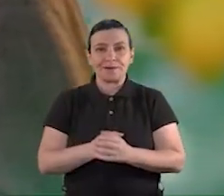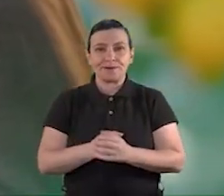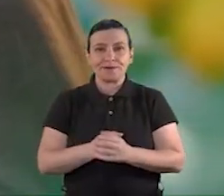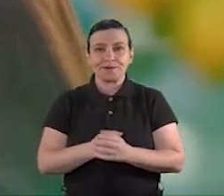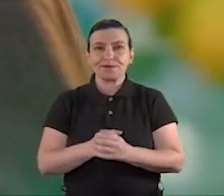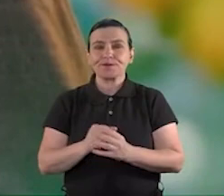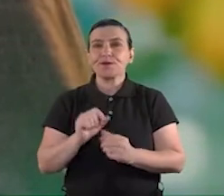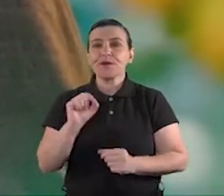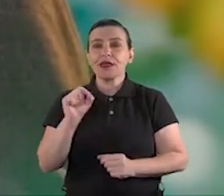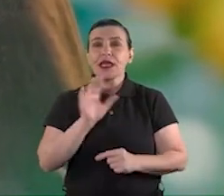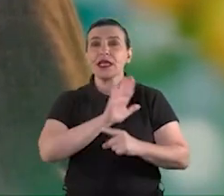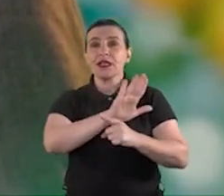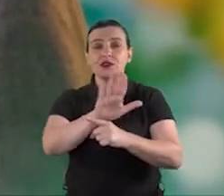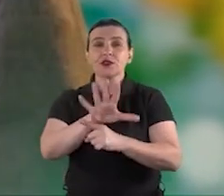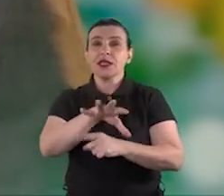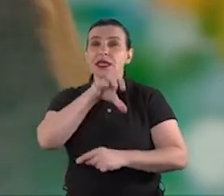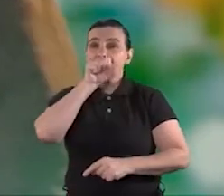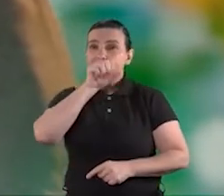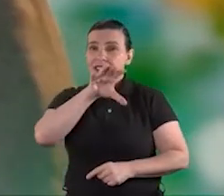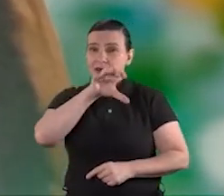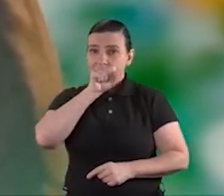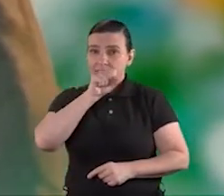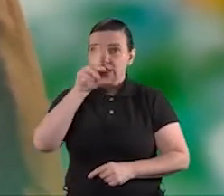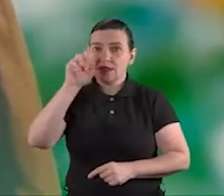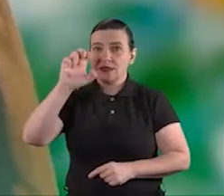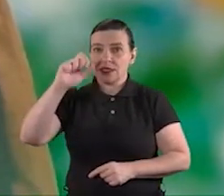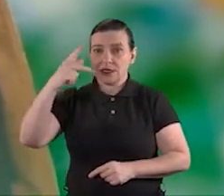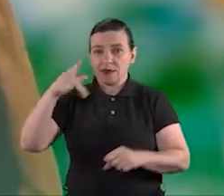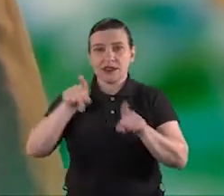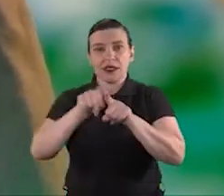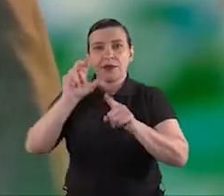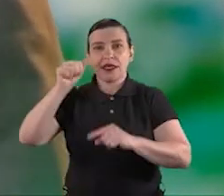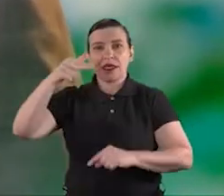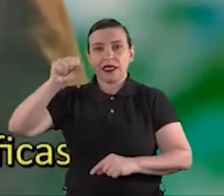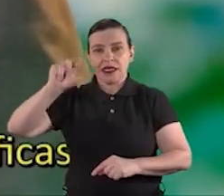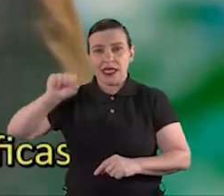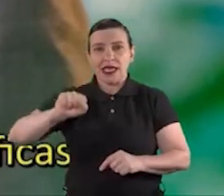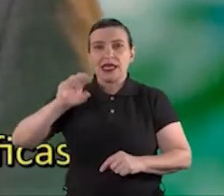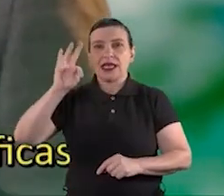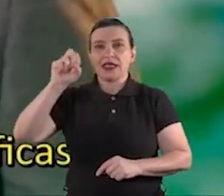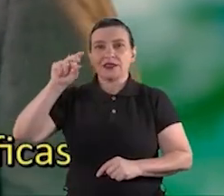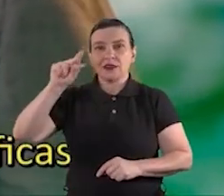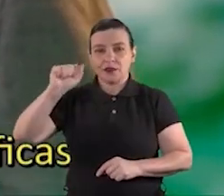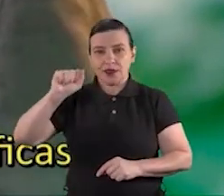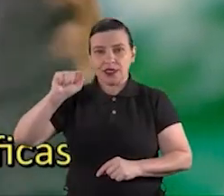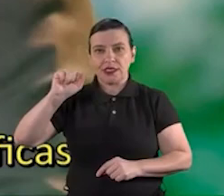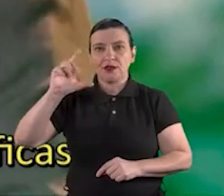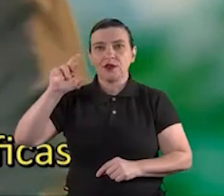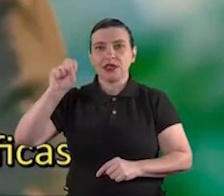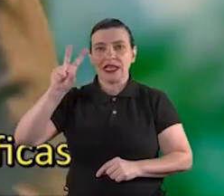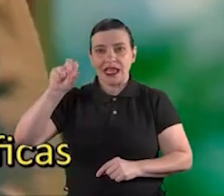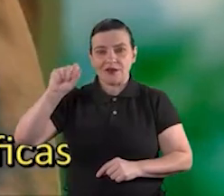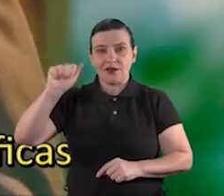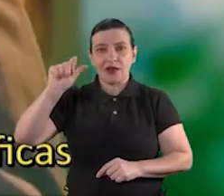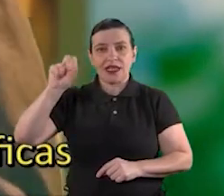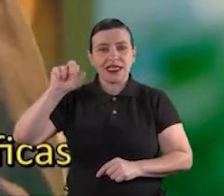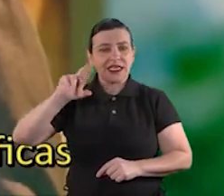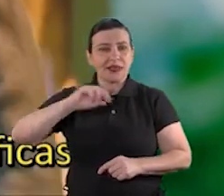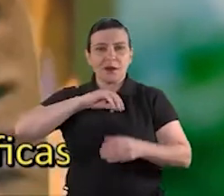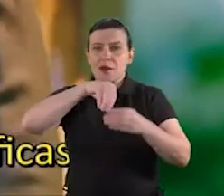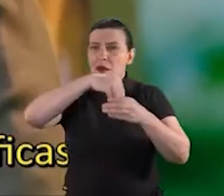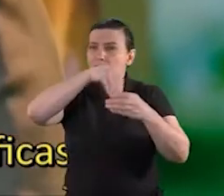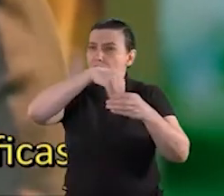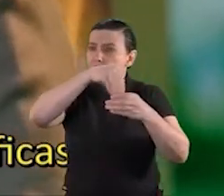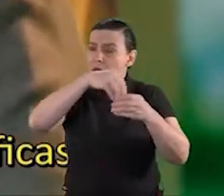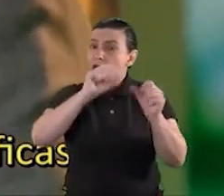maravilhoso para facilitar a respiração olhos individuais como a canela tomilho cravo Alecrim e o Eucalipto podem ser